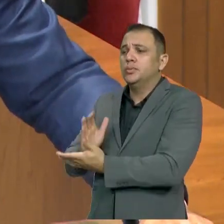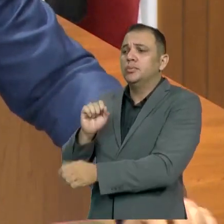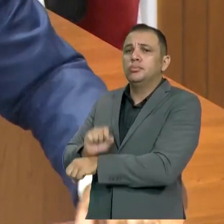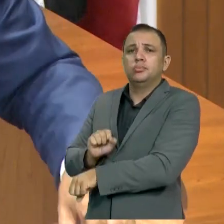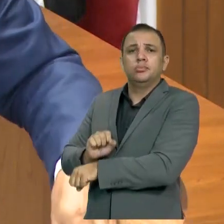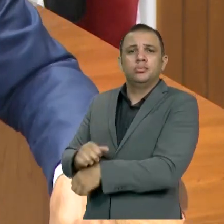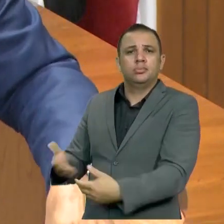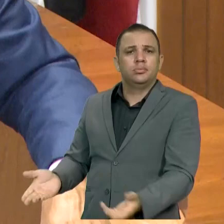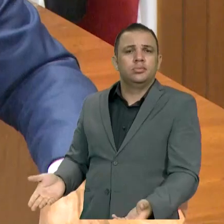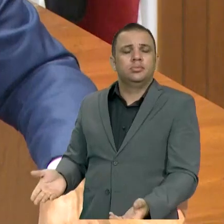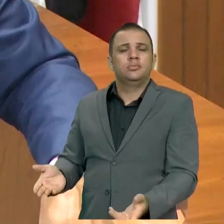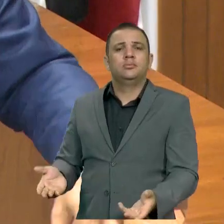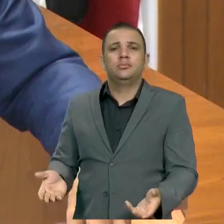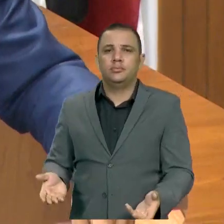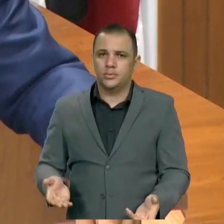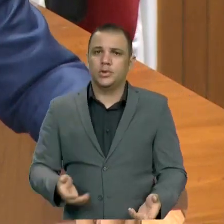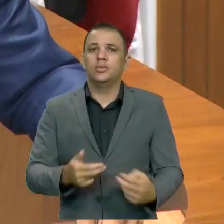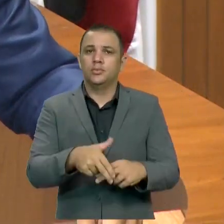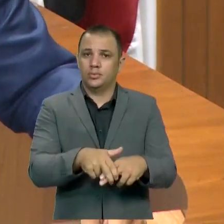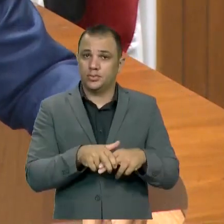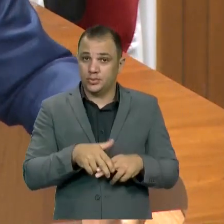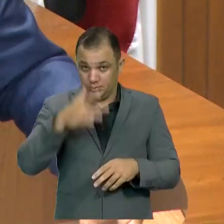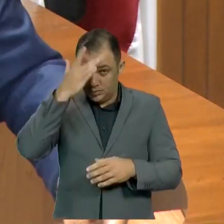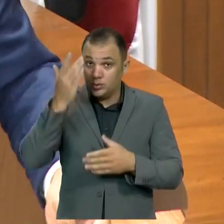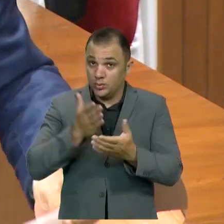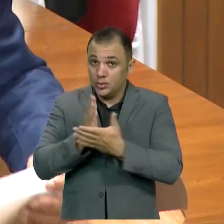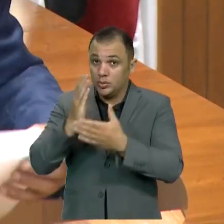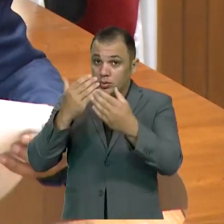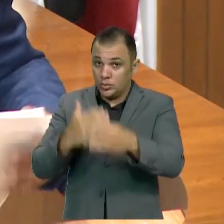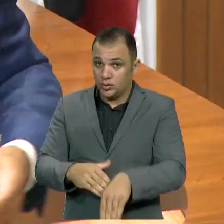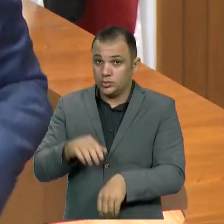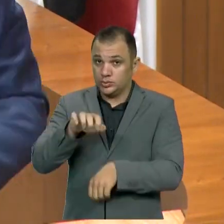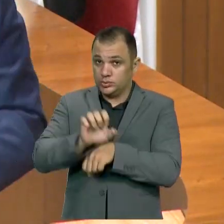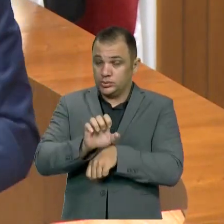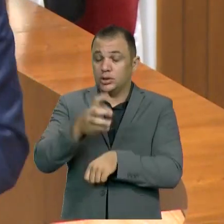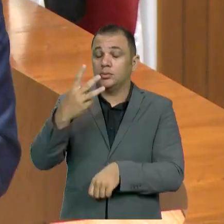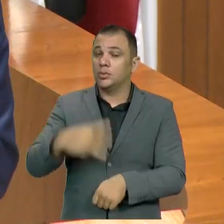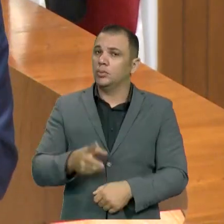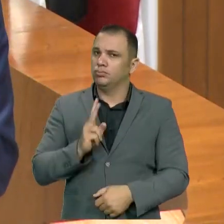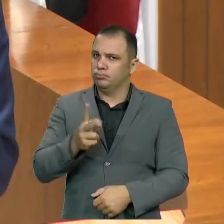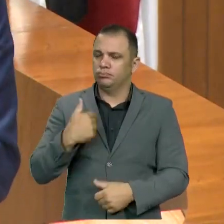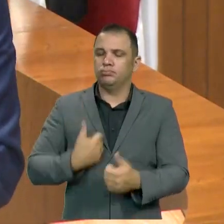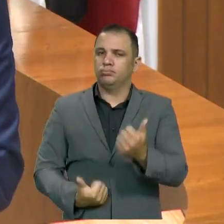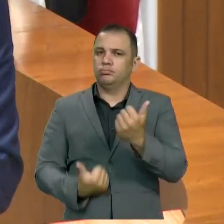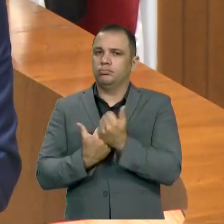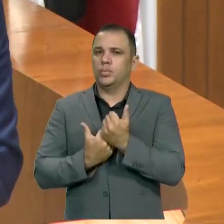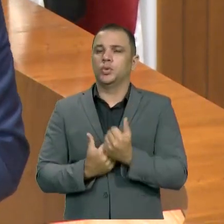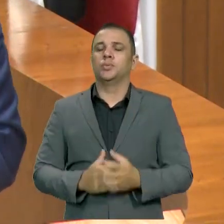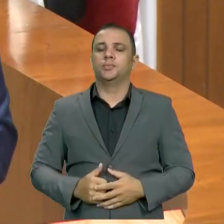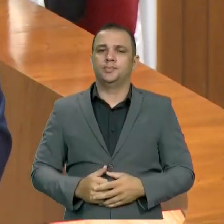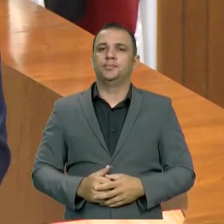atentos. Aprovados em concurso do Estado do Maranhão, continue contando com o professor e deputado do Hélio do Curso. Nomeação, já!